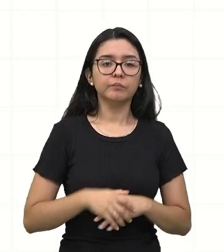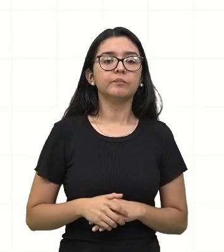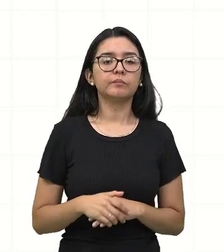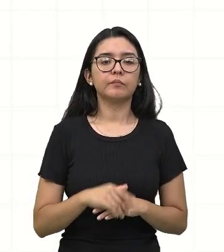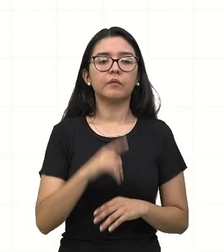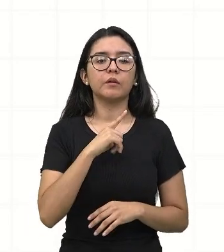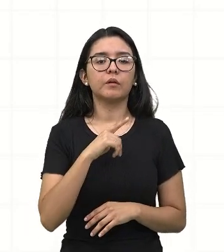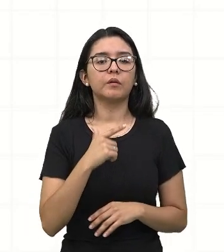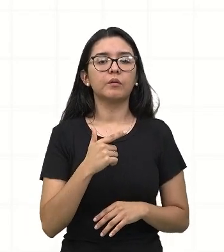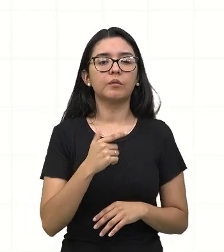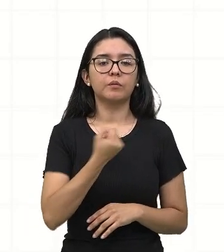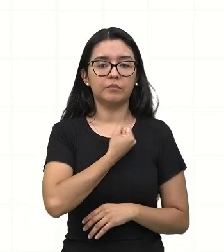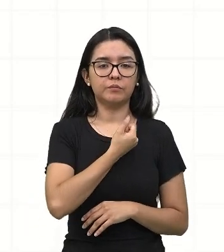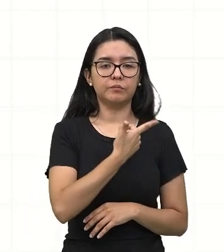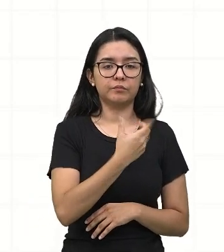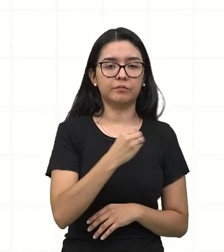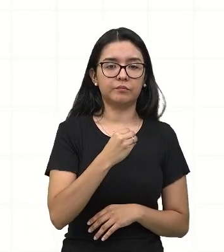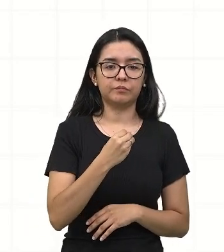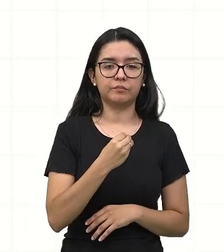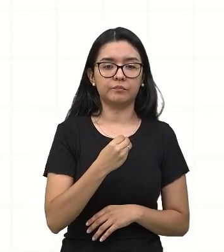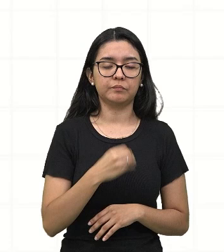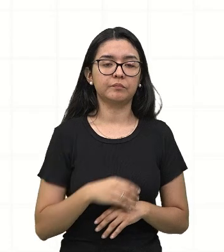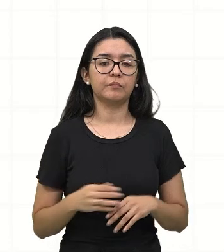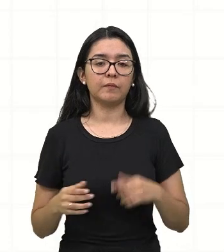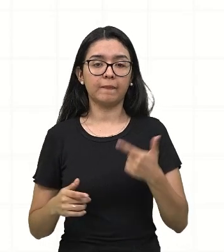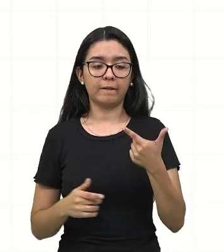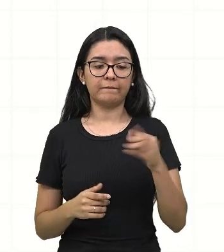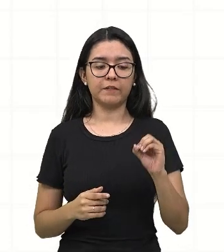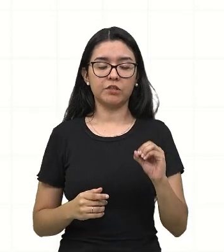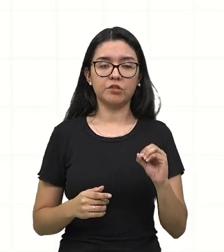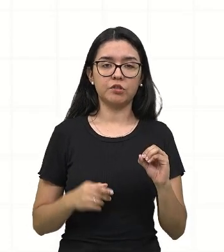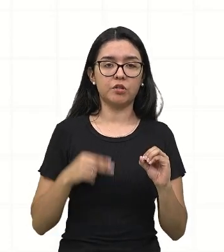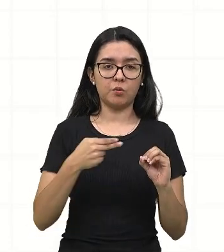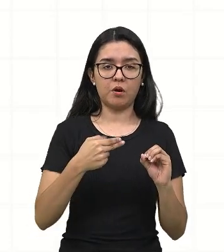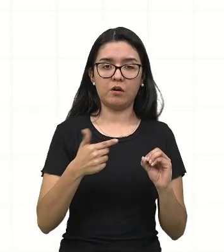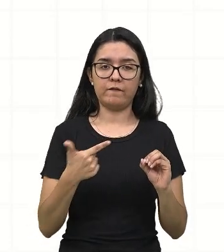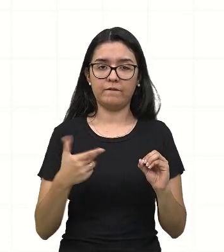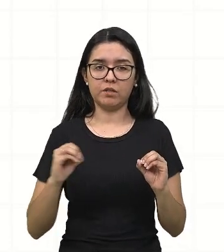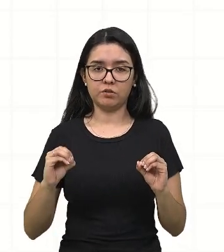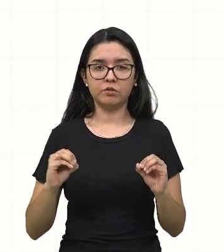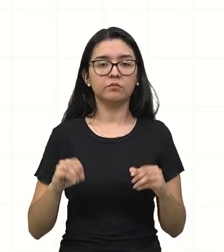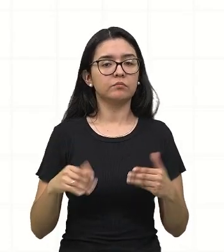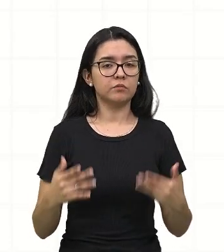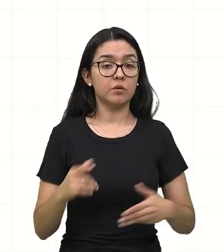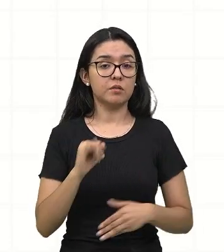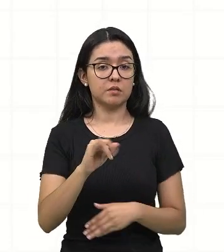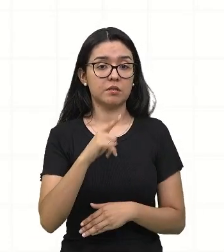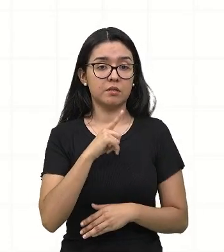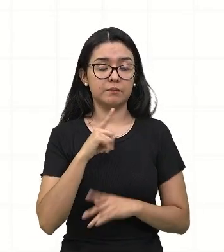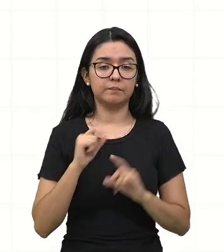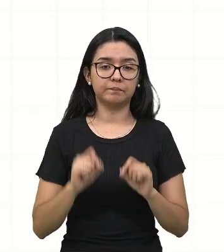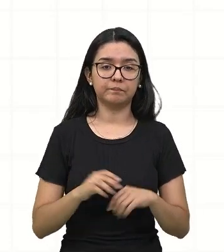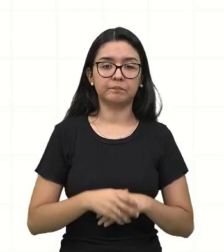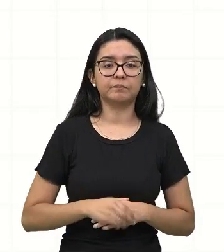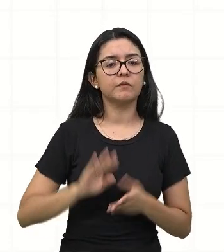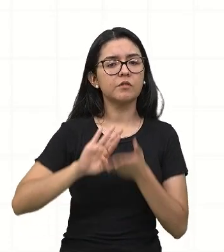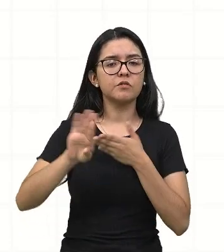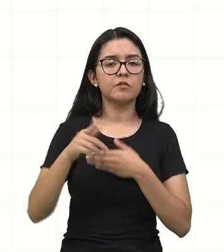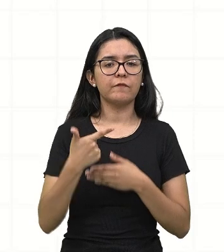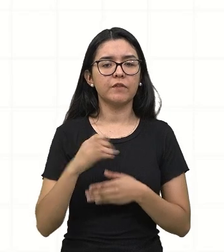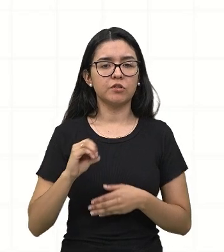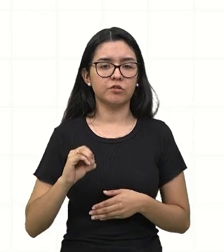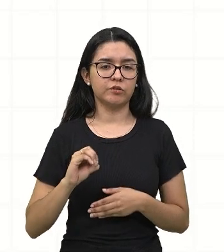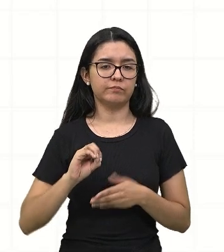20, e por ser uma igualdade, o outro membro deve ser igual a 20, certo? Se você tirar um valor, retirar um valor de um